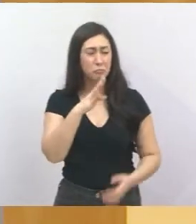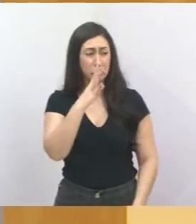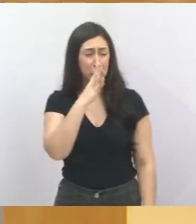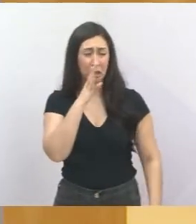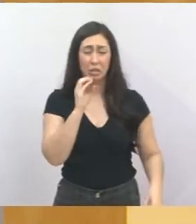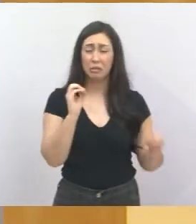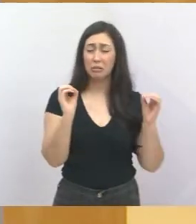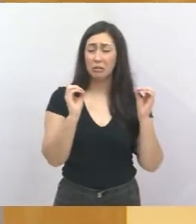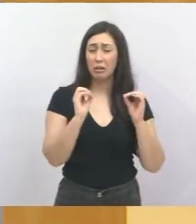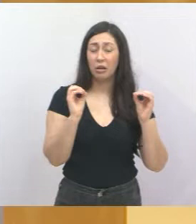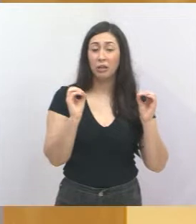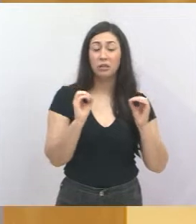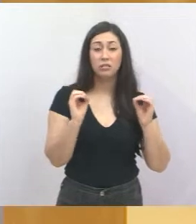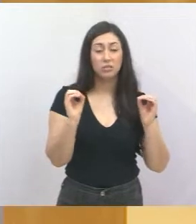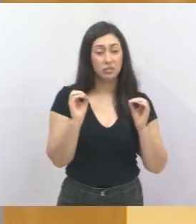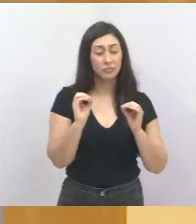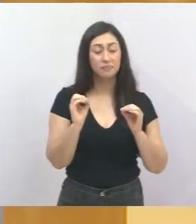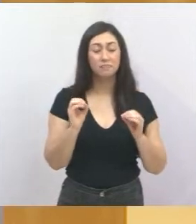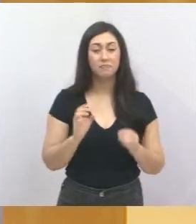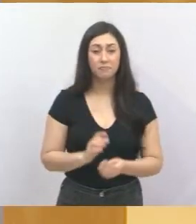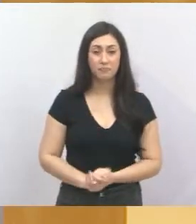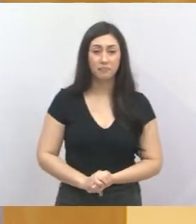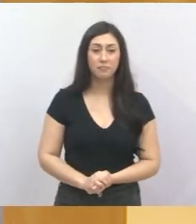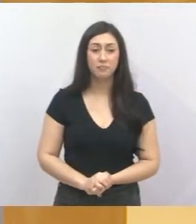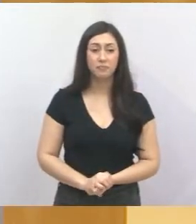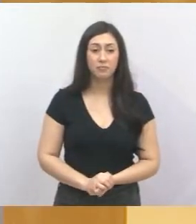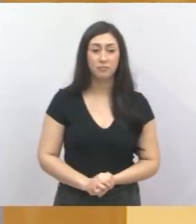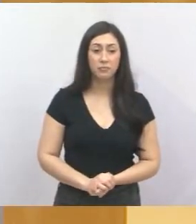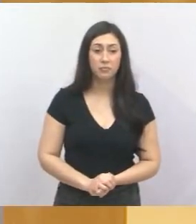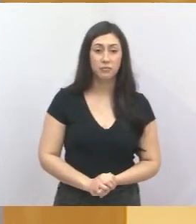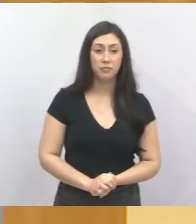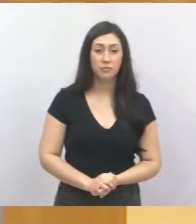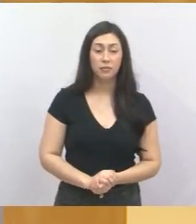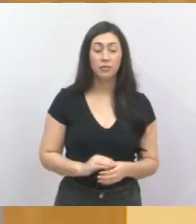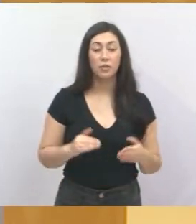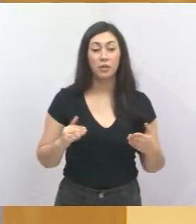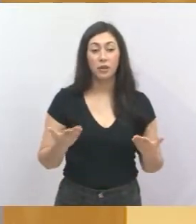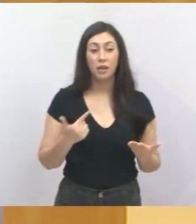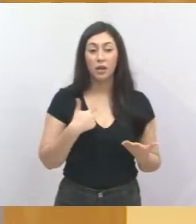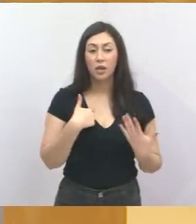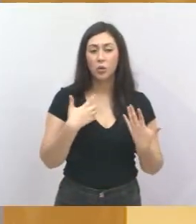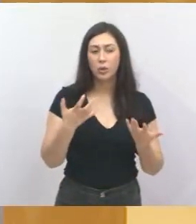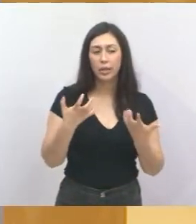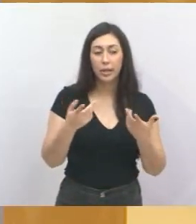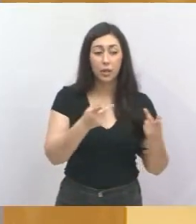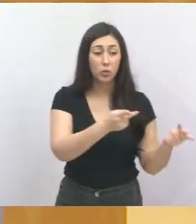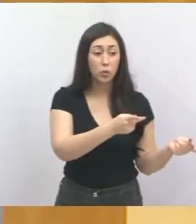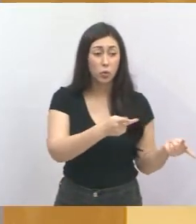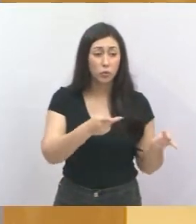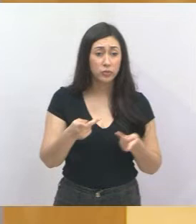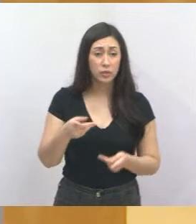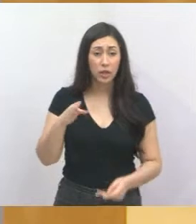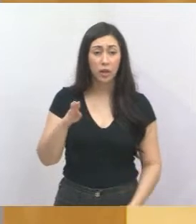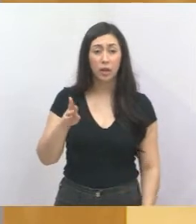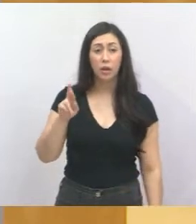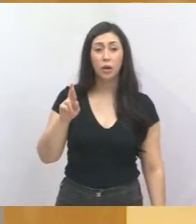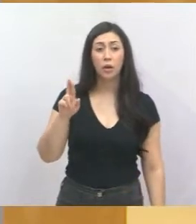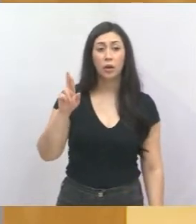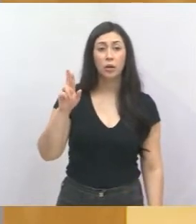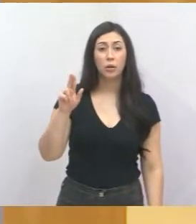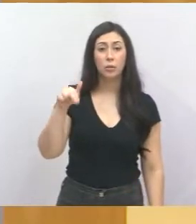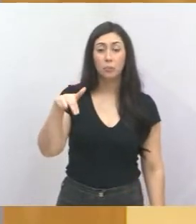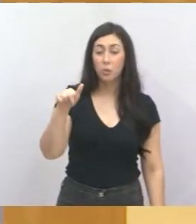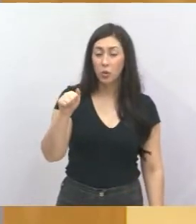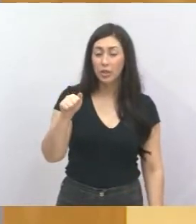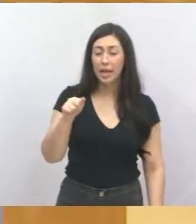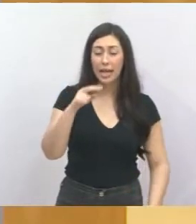reconhece da forma que devemos reconhecê-los. E aí, senhor presidente, eu só queria convidar a Bruna para vir até aqui e ler o poema